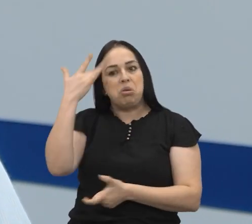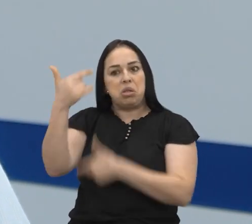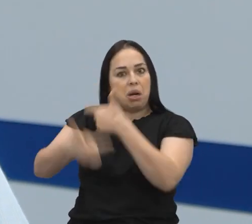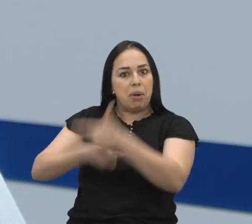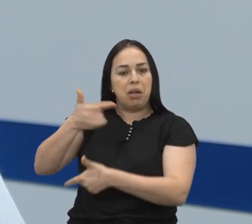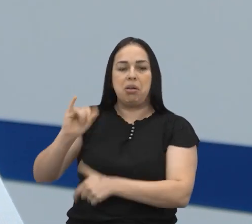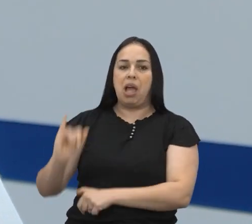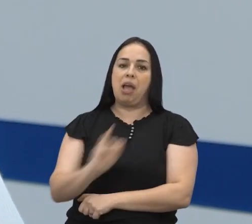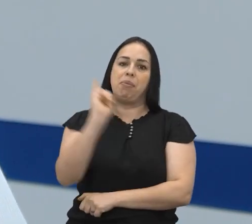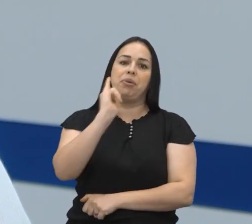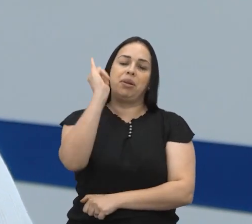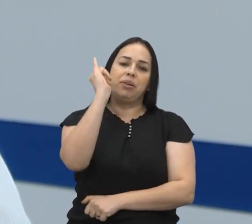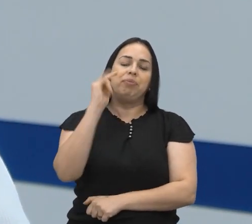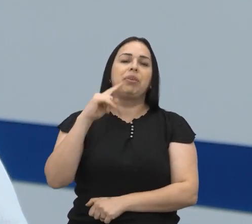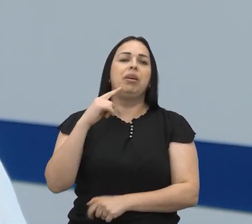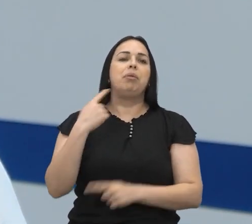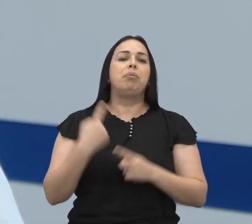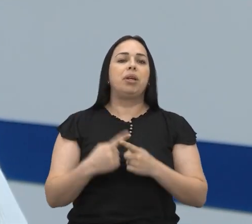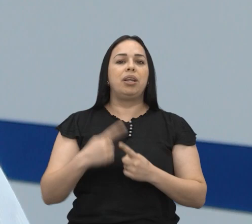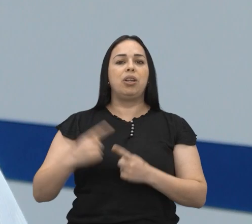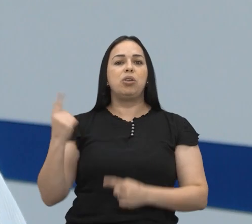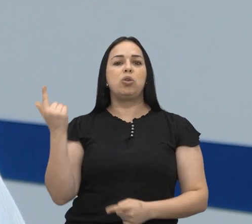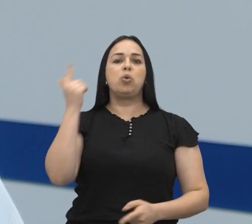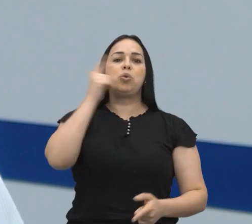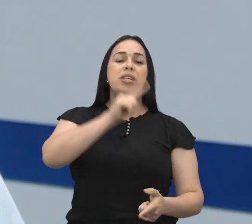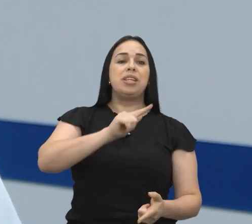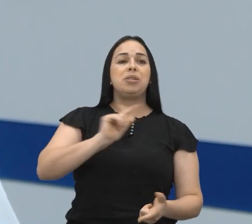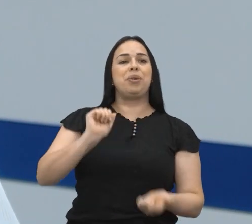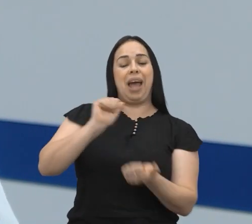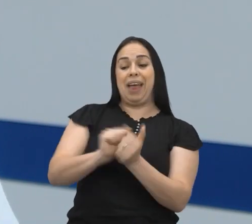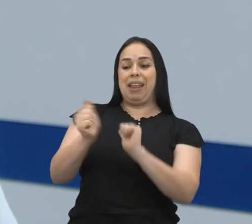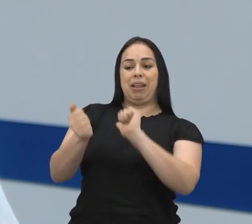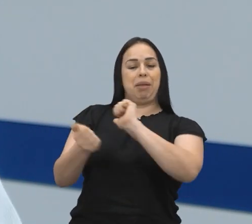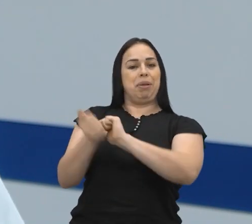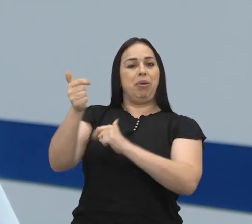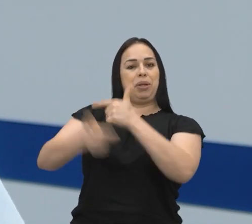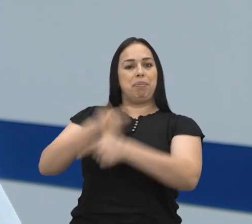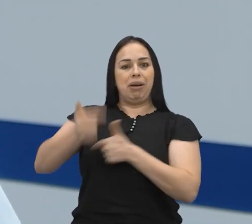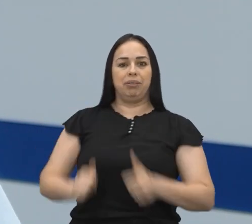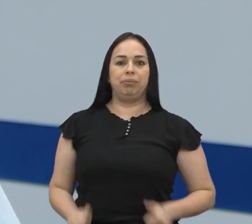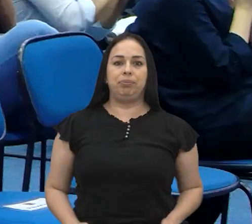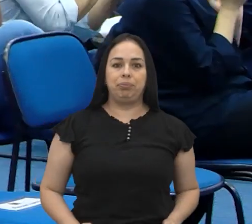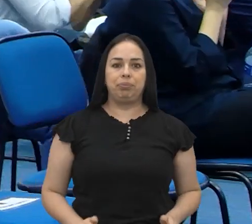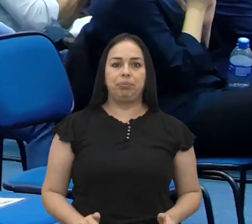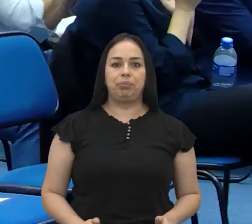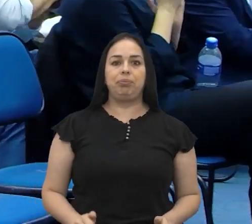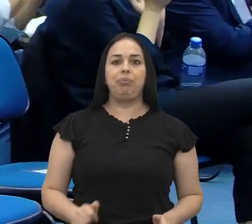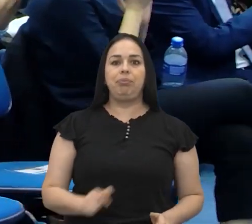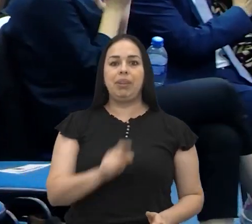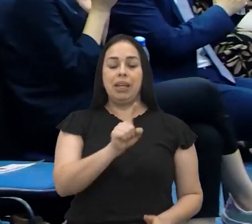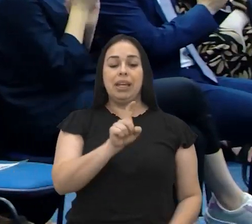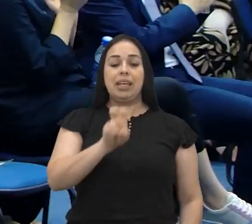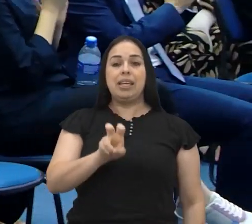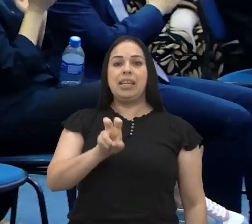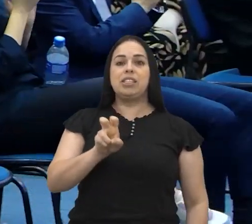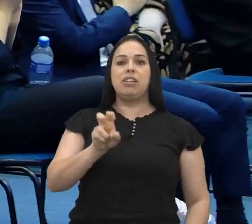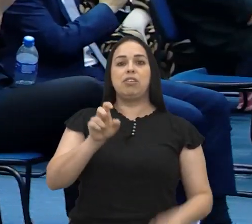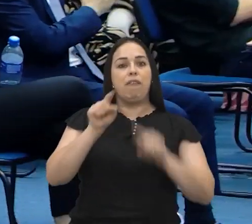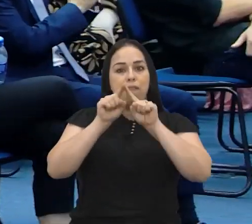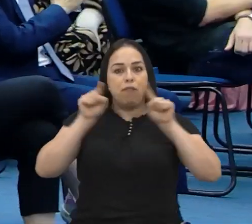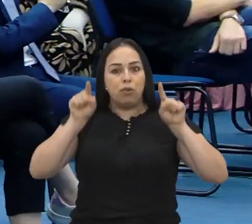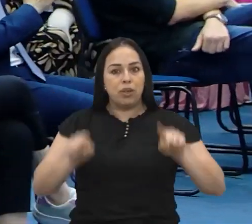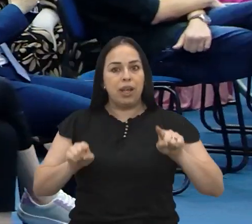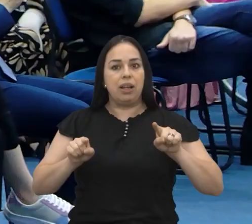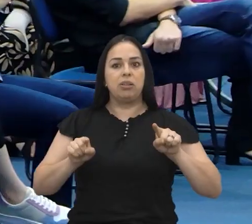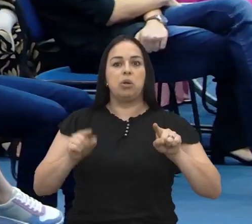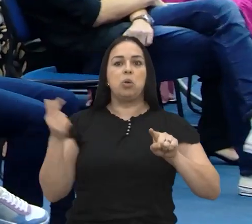aqui. Isso foi muito importante para que a gente conseguisse se adaptar aqui ao trabalho da Câmara. 15 servidores atingiram a marca de